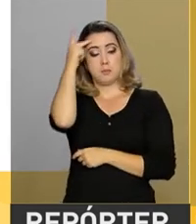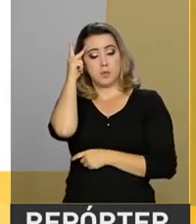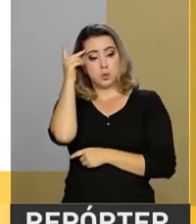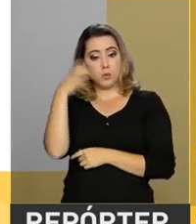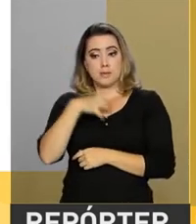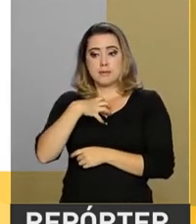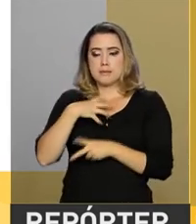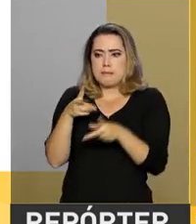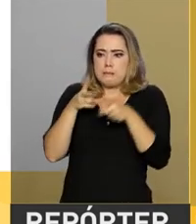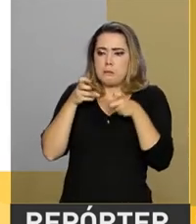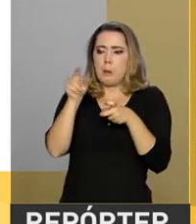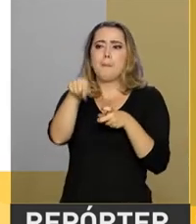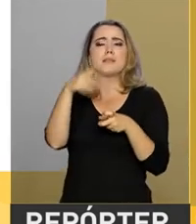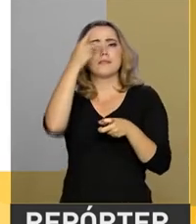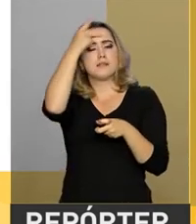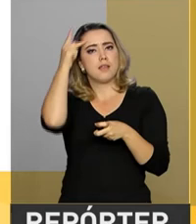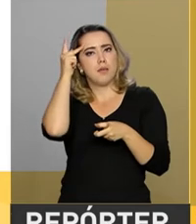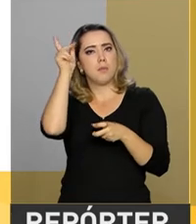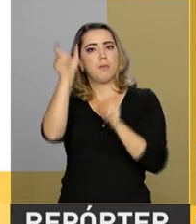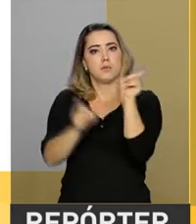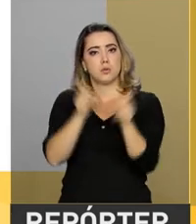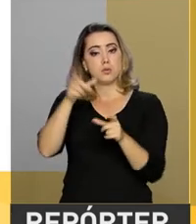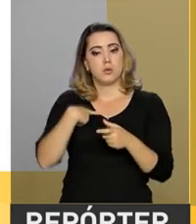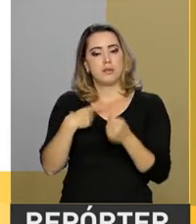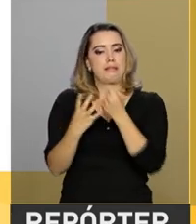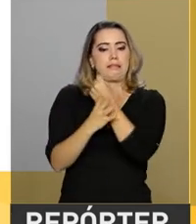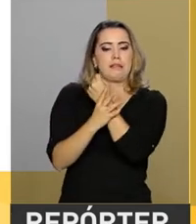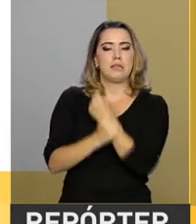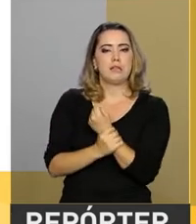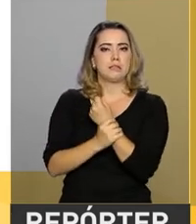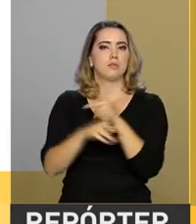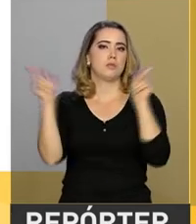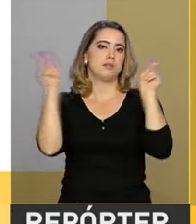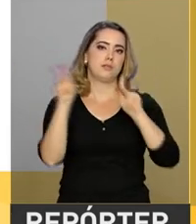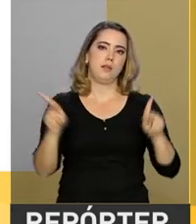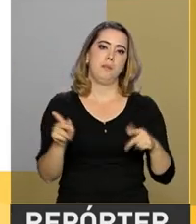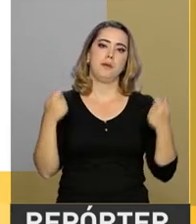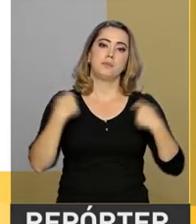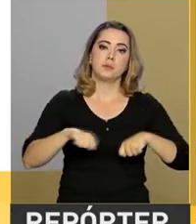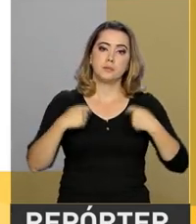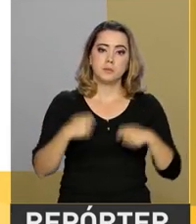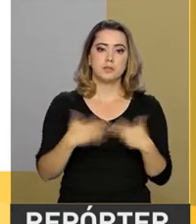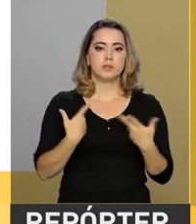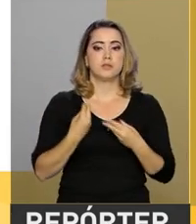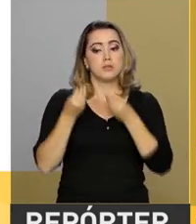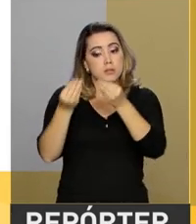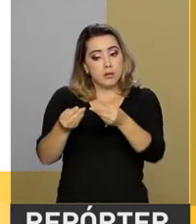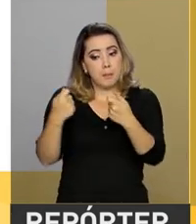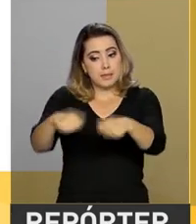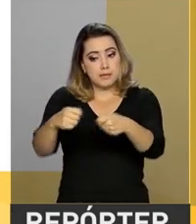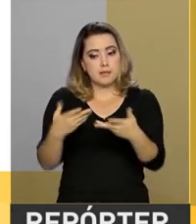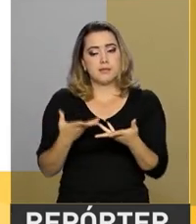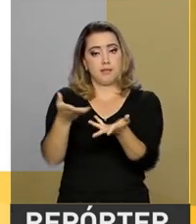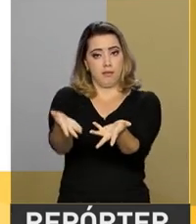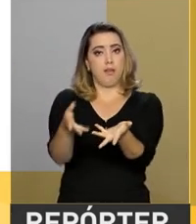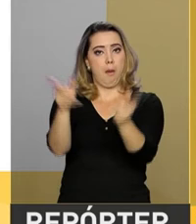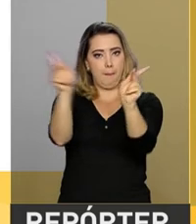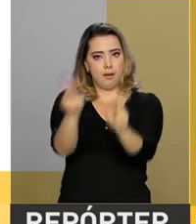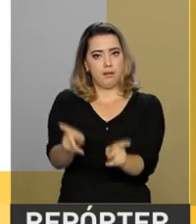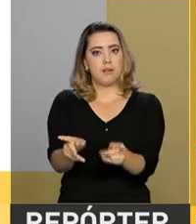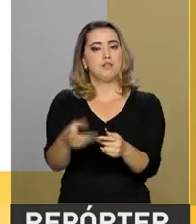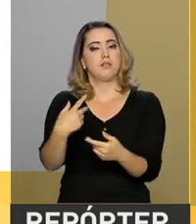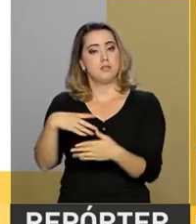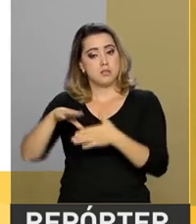Rio de Janeiro, de fato, tenha segurança, tenha a paz que lhe é devida e que as autoridades têm